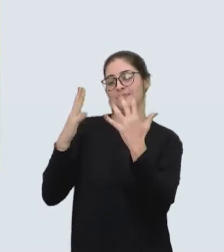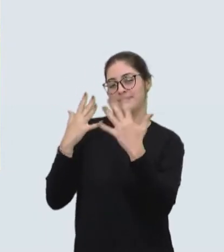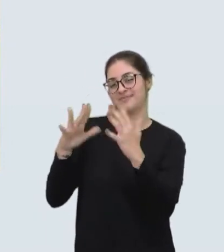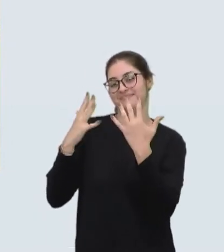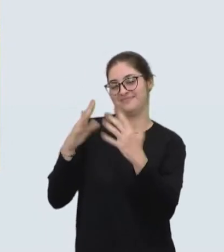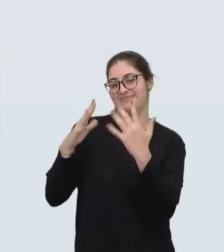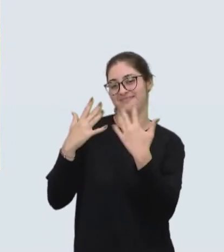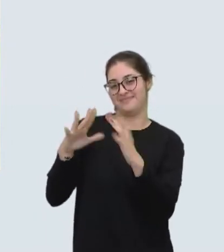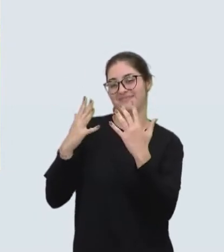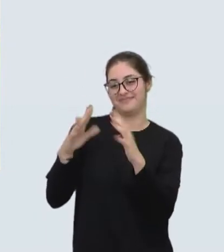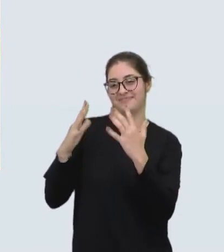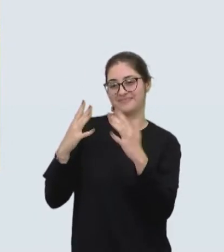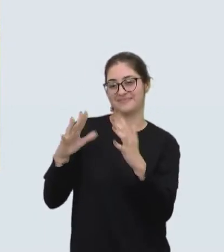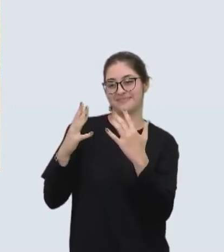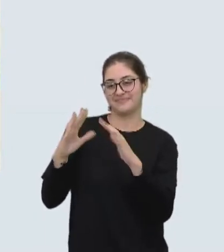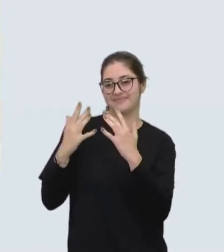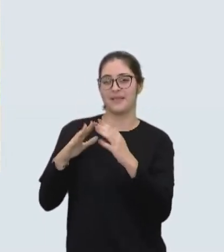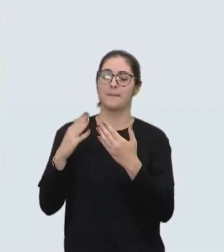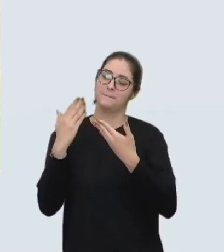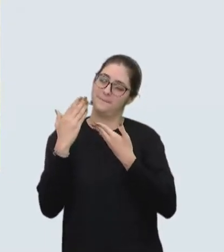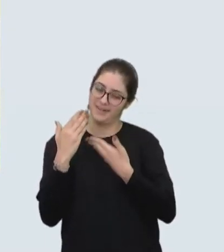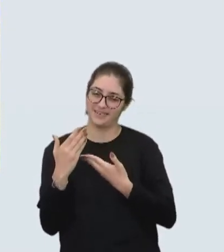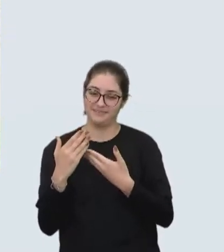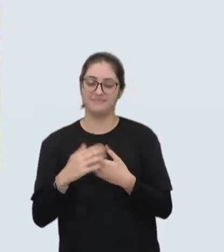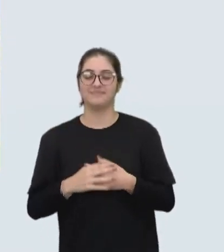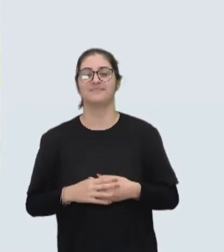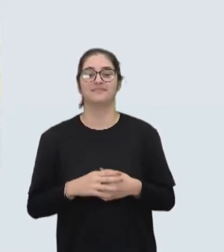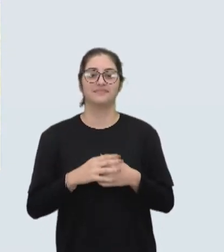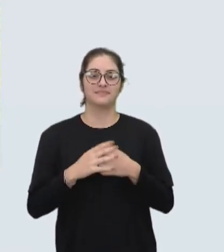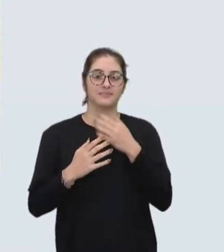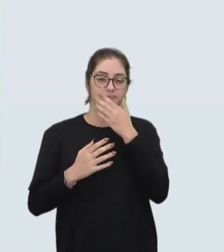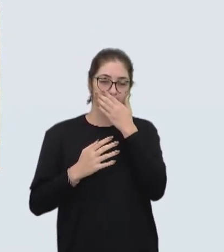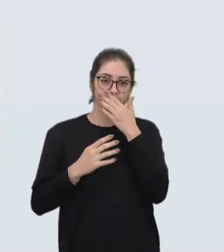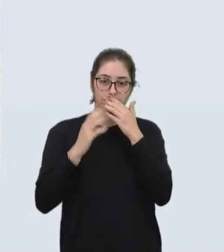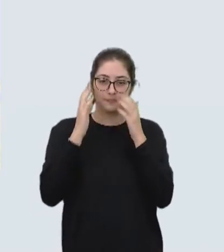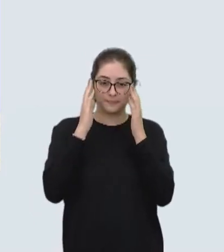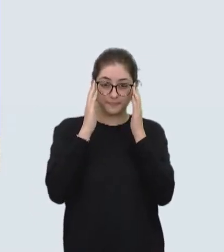imagina. Obrigado.